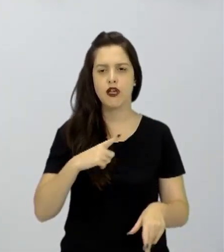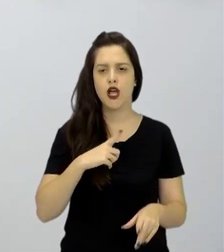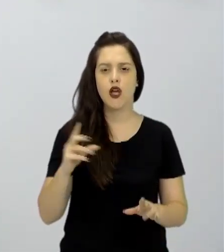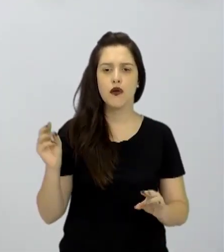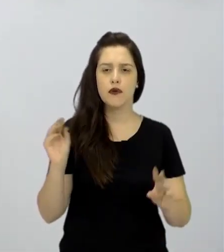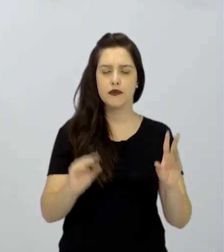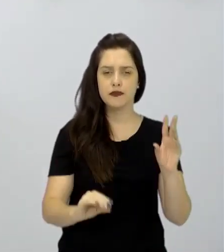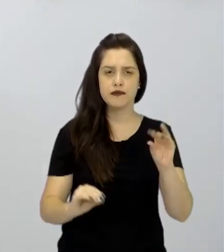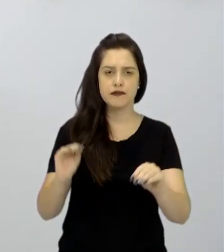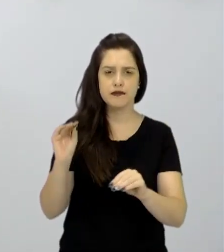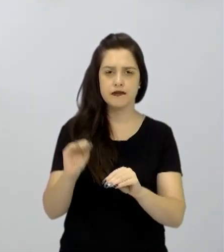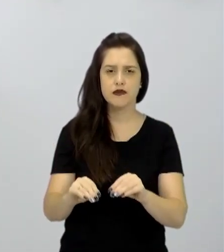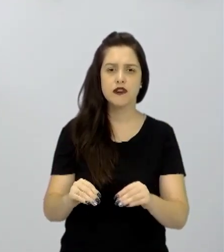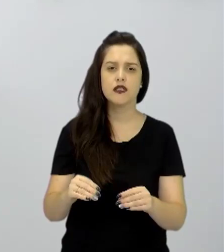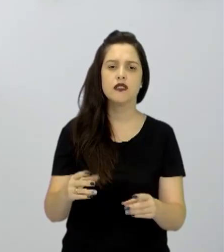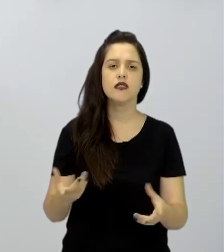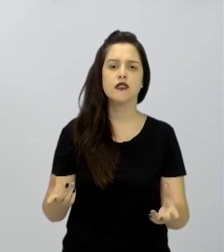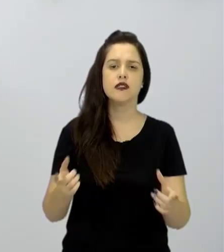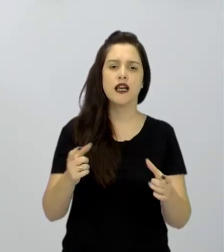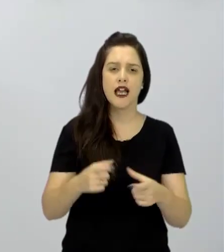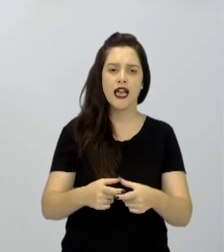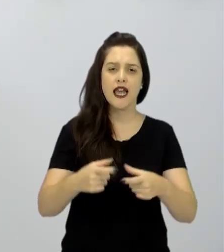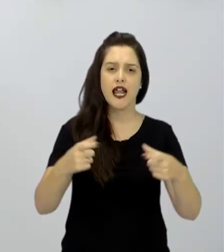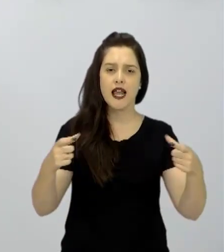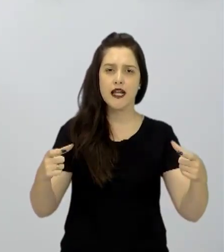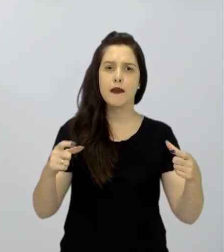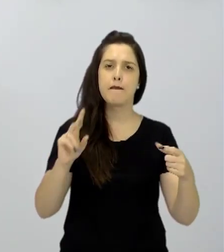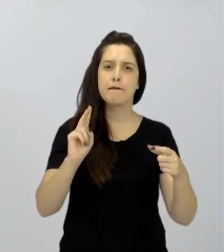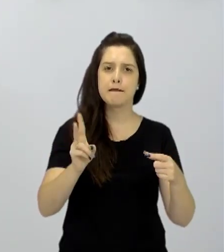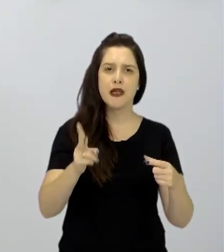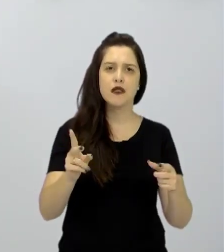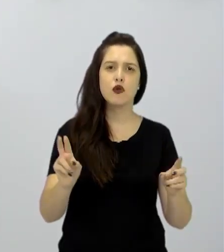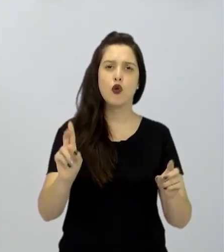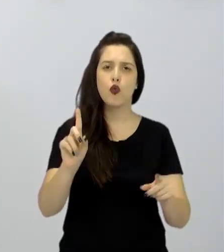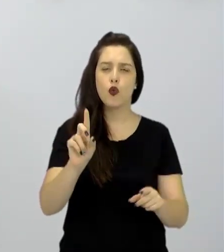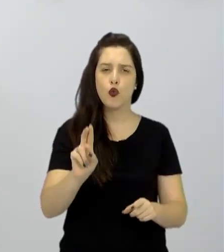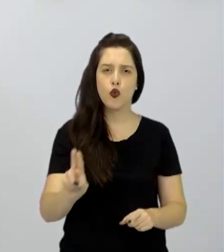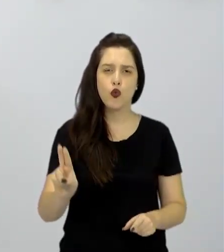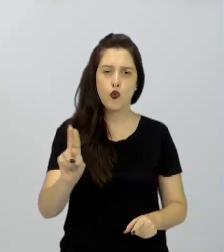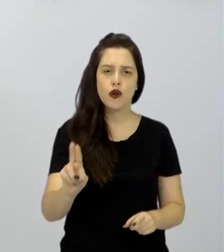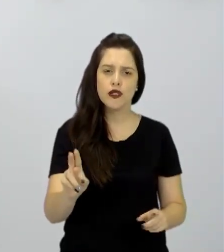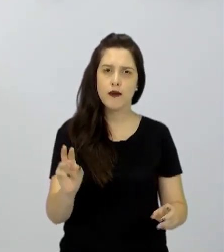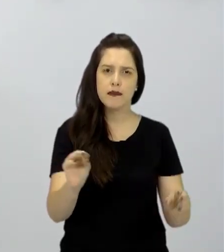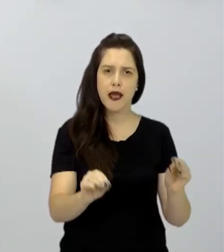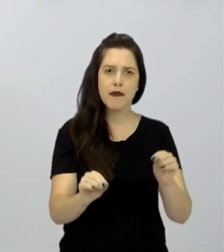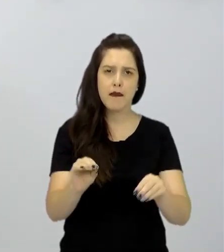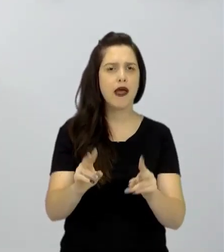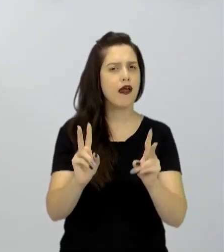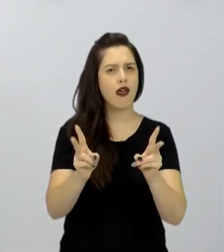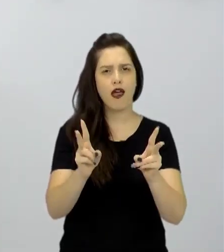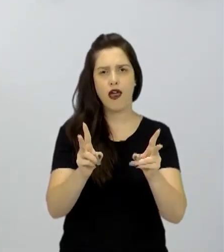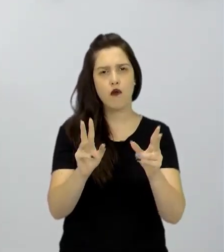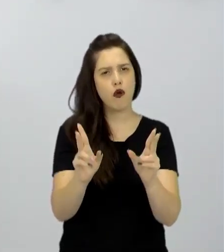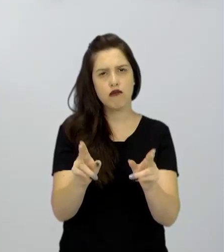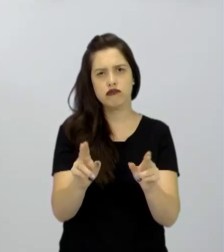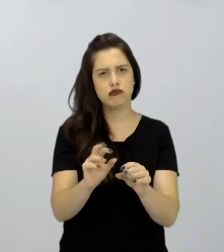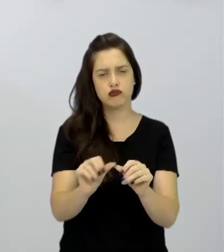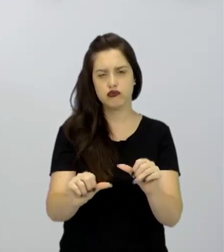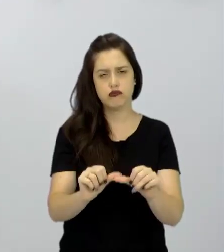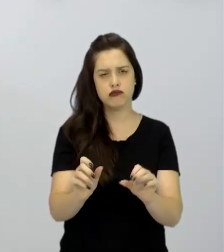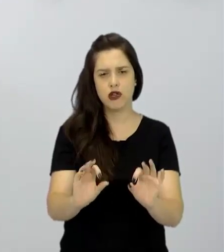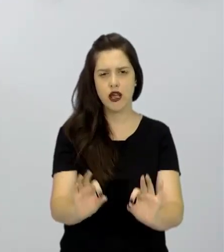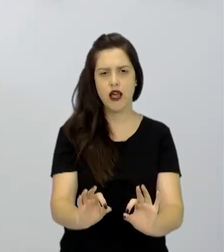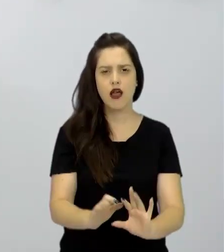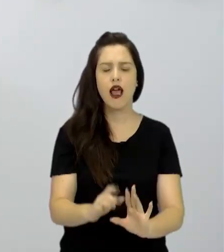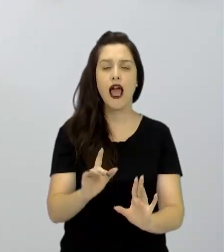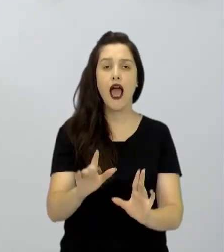coloca, por mais que as grandezas sejam de mesma unidade de medida, estejam medindo a mesma coisa, a gente coloca